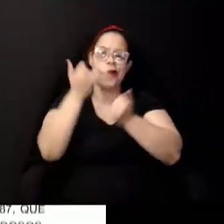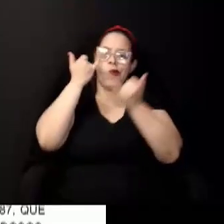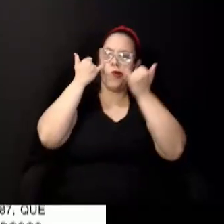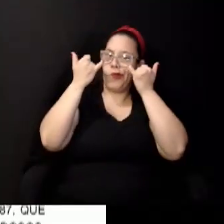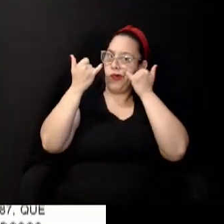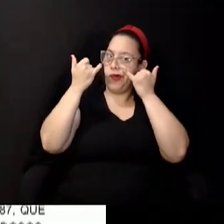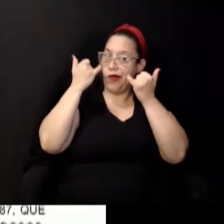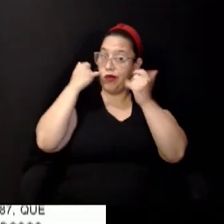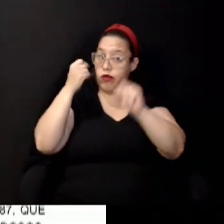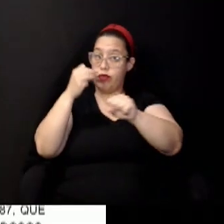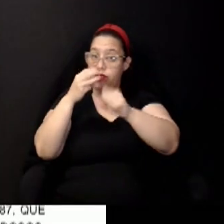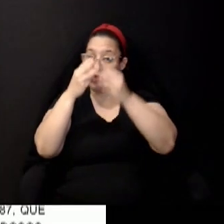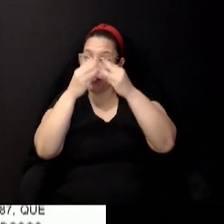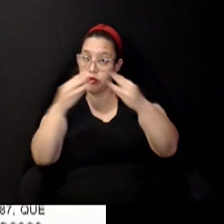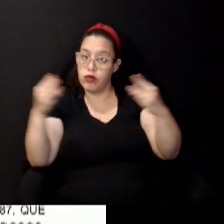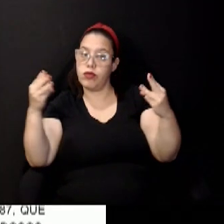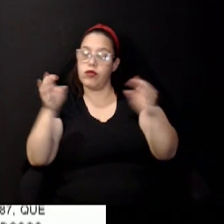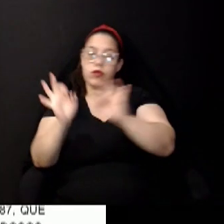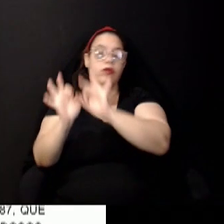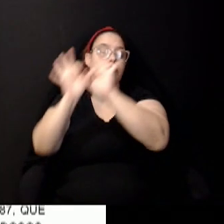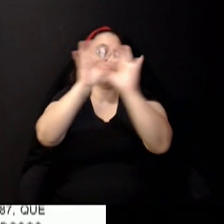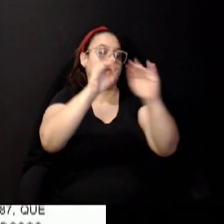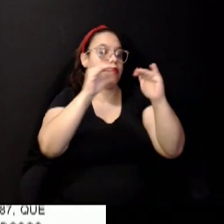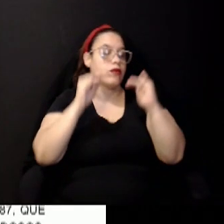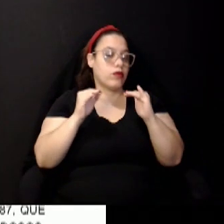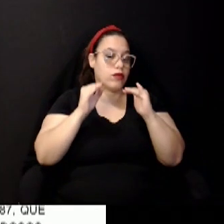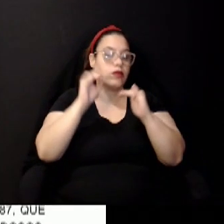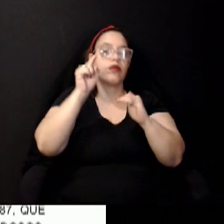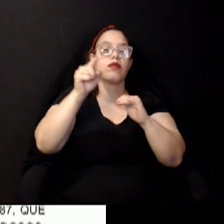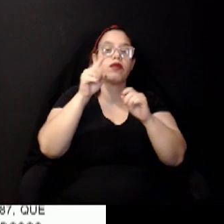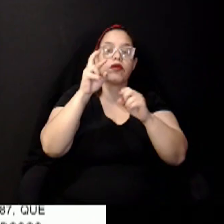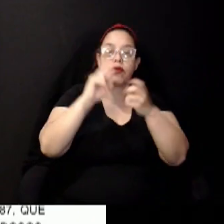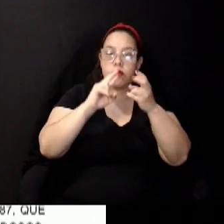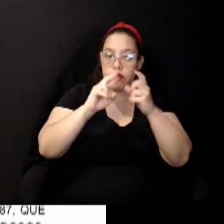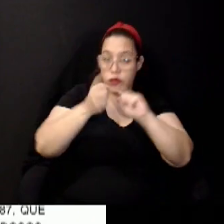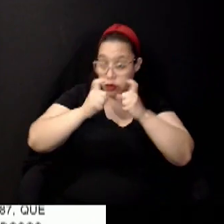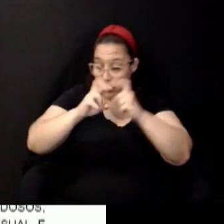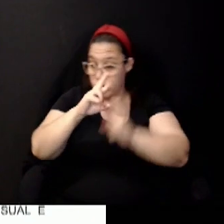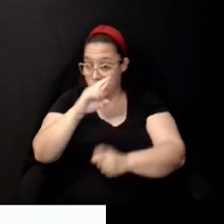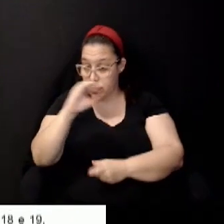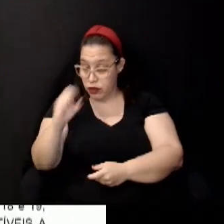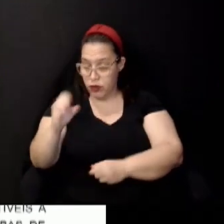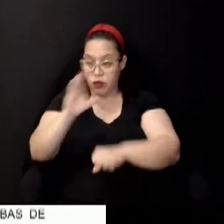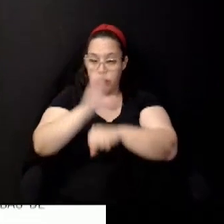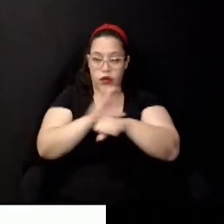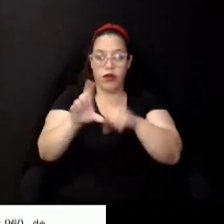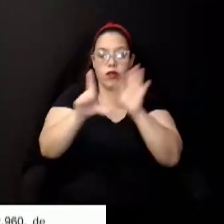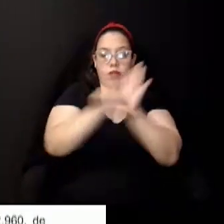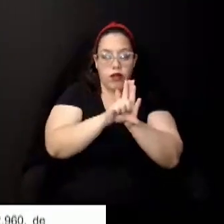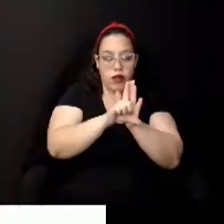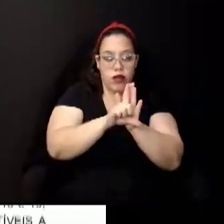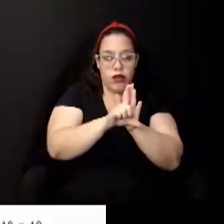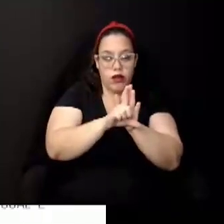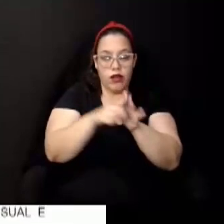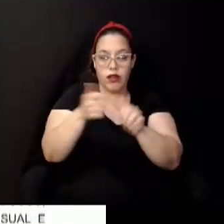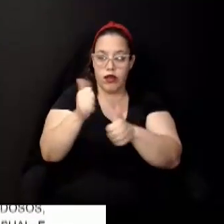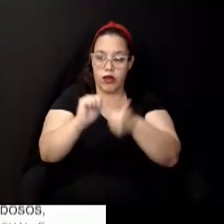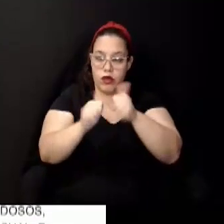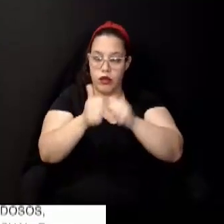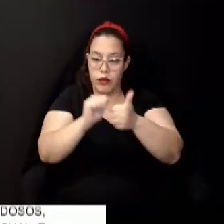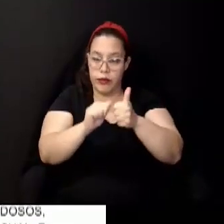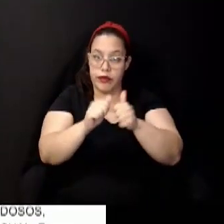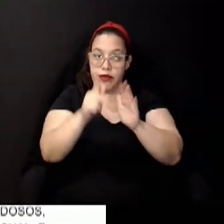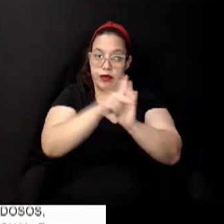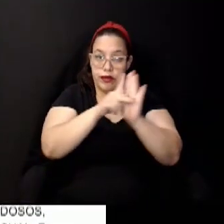Câmara, você vai acompanhar que essa reunião da Comissão de Constituição e Legalidade vai analisar aí os projetos